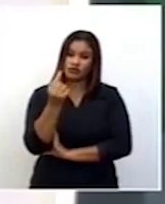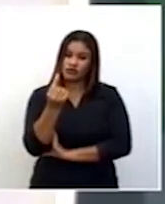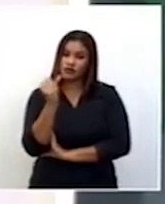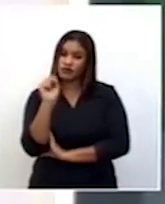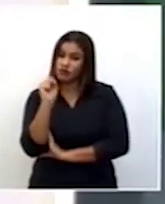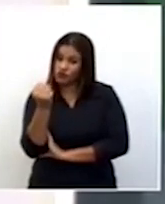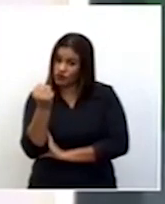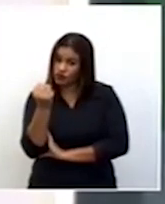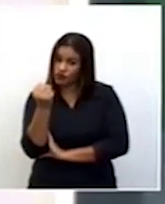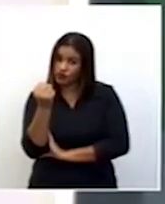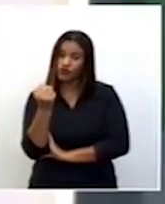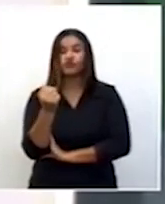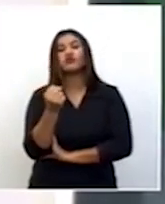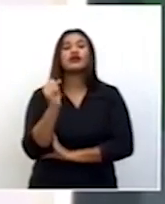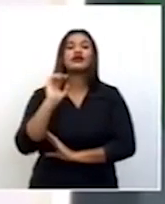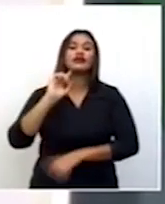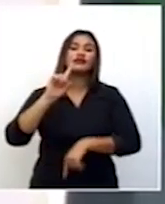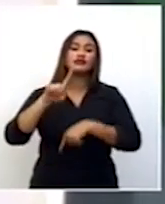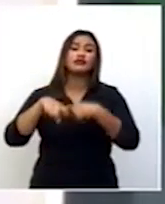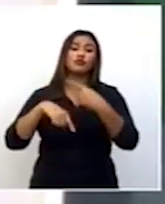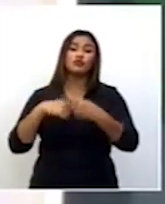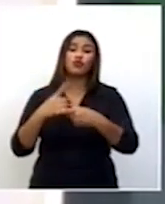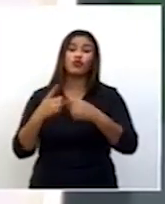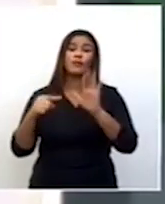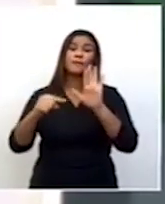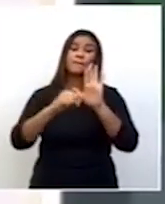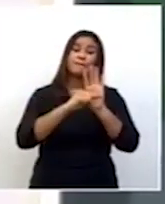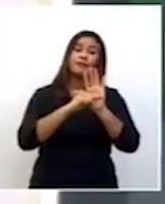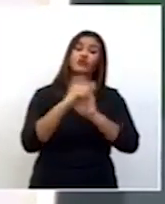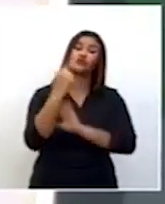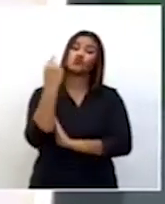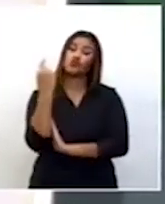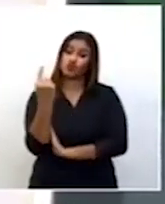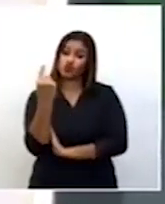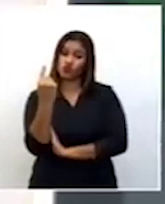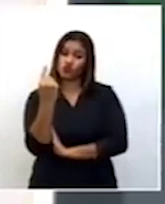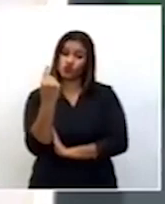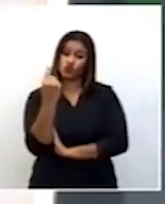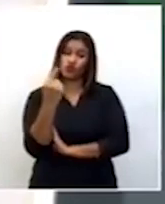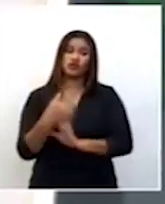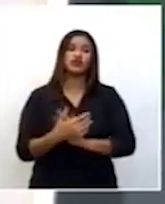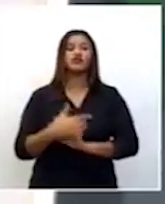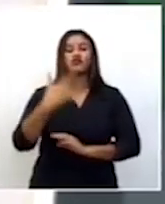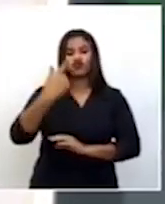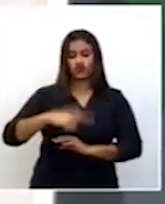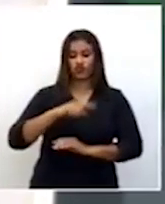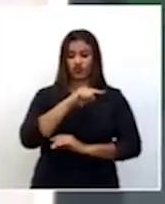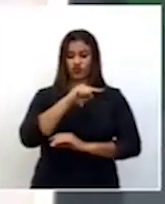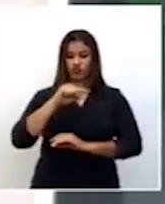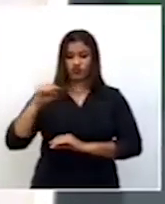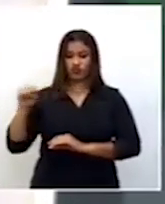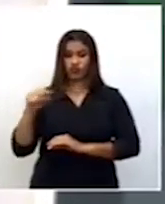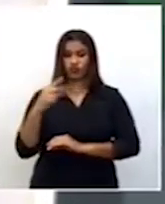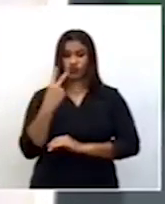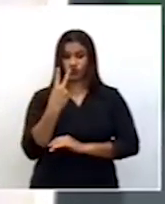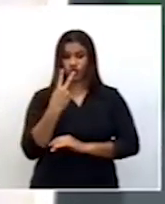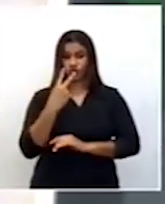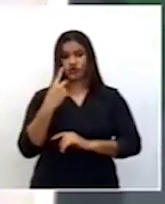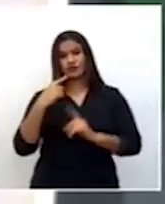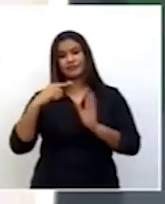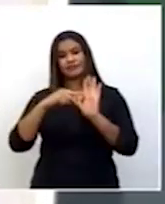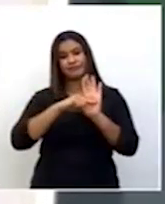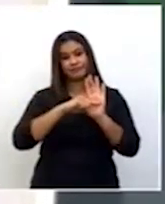32.768. Aí eu vou subtrair um elemento aqui. Embaixo, 2 menos 1, já posso fazer direto, ó.